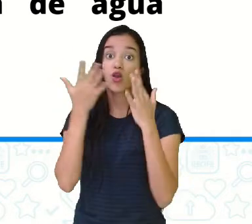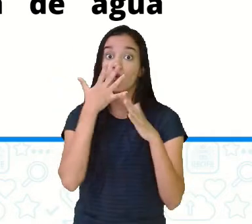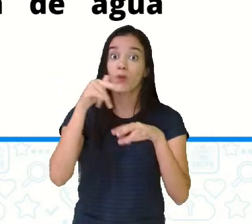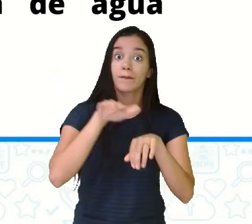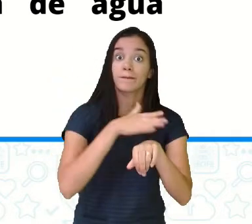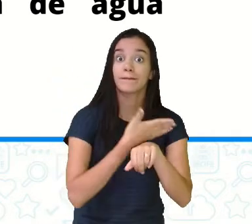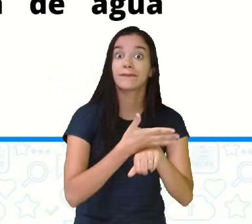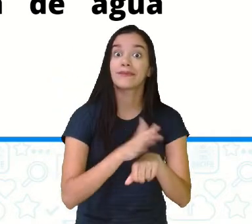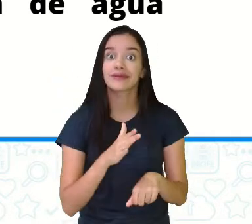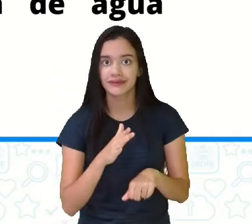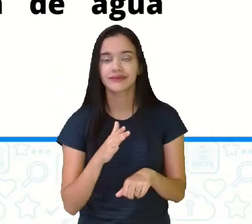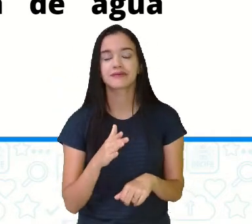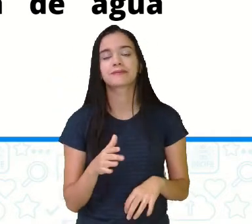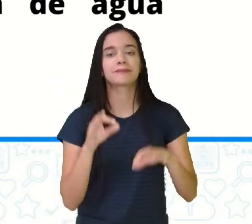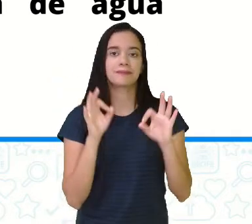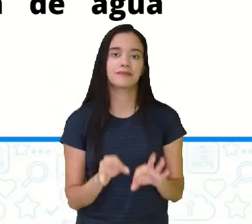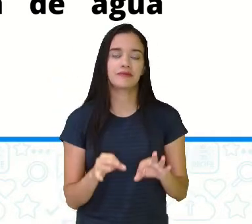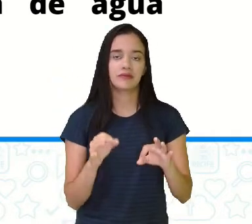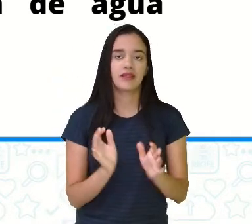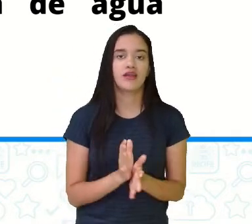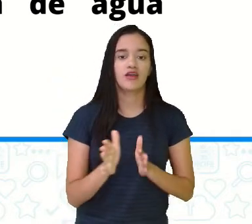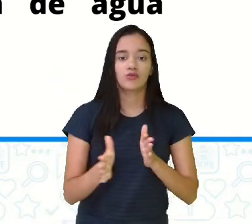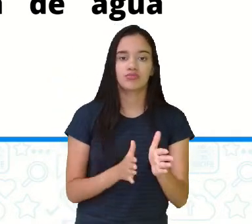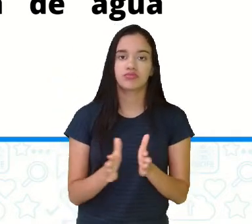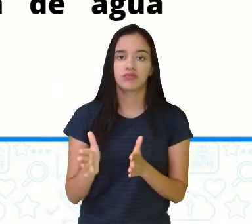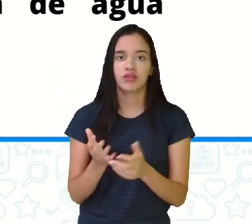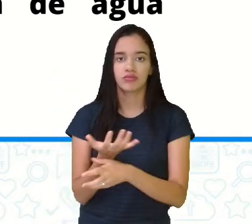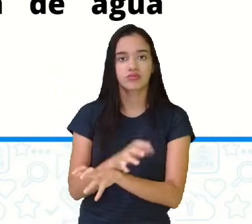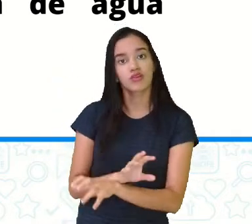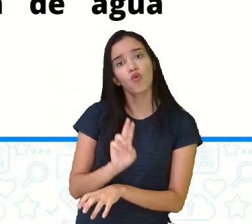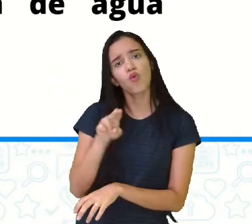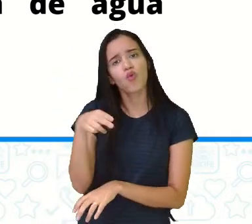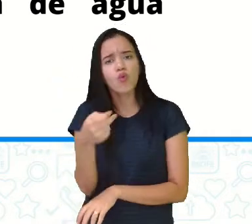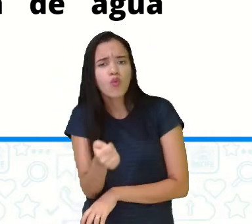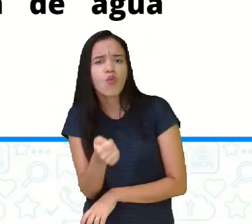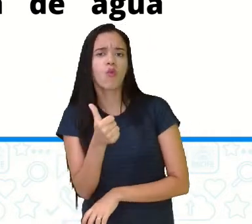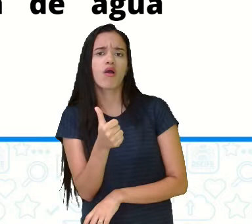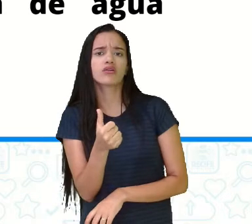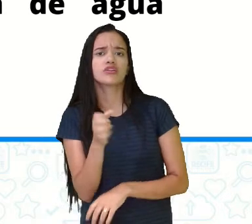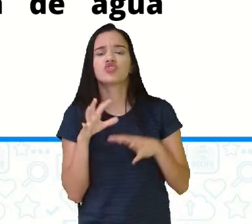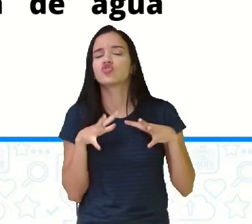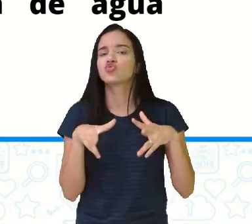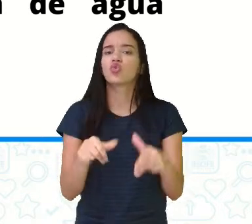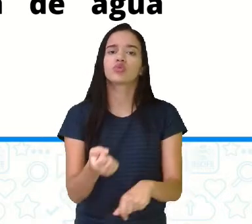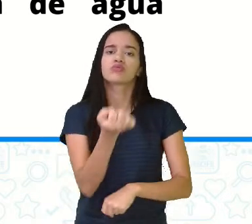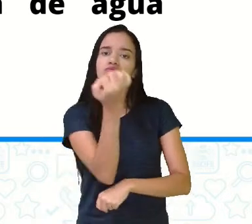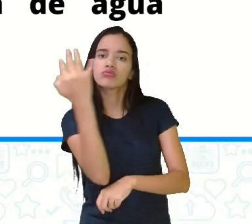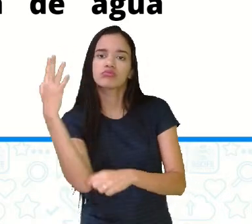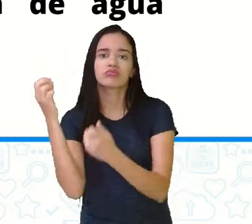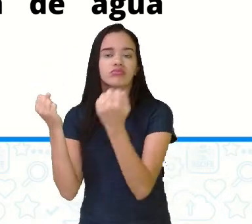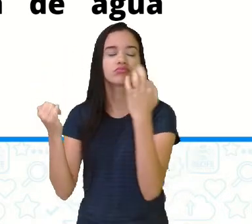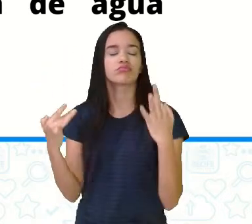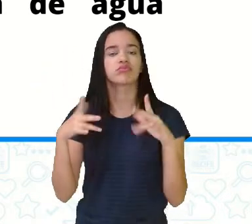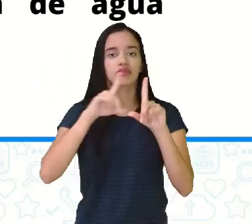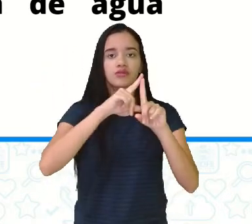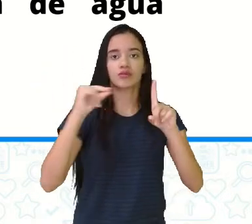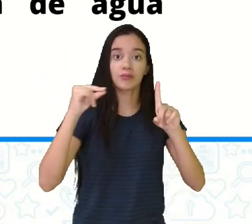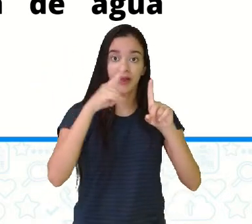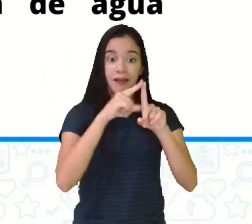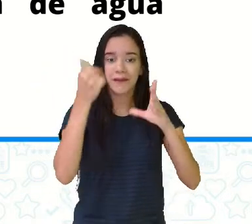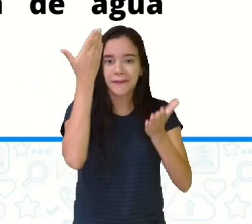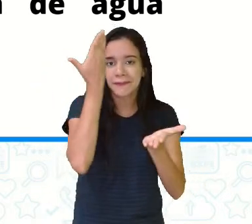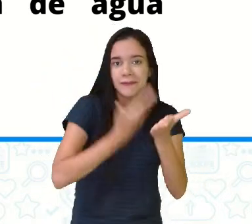cor predominante da vegetação durante a estação seca, ou quase todas as plantas que perdem as folhas para diminuir